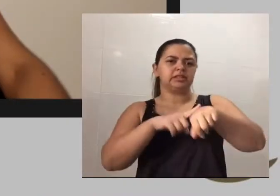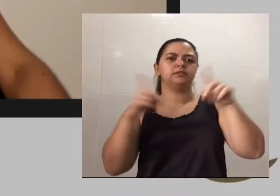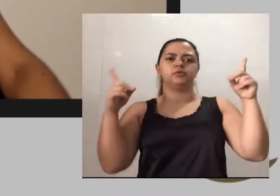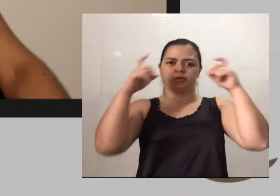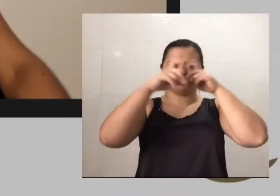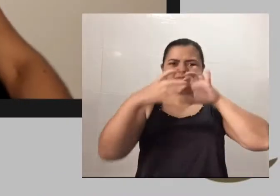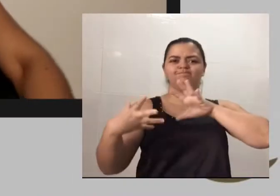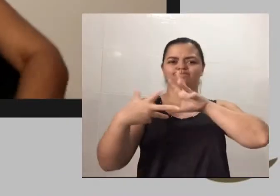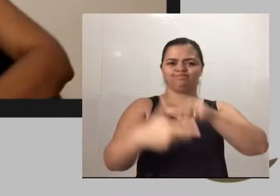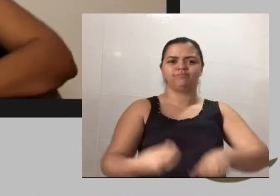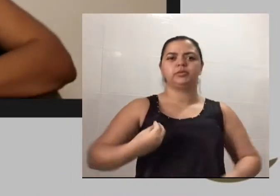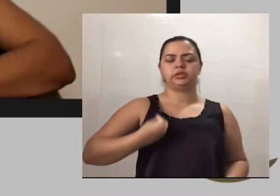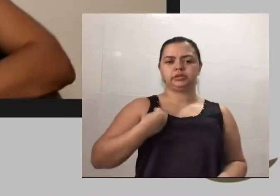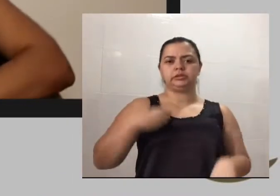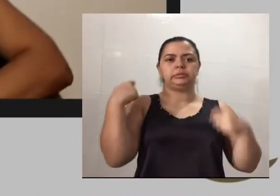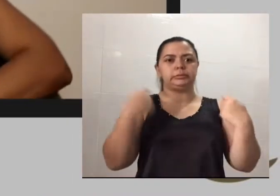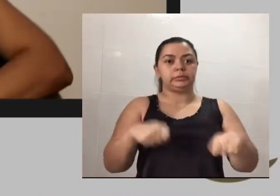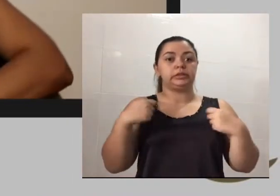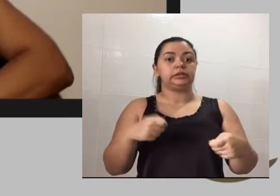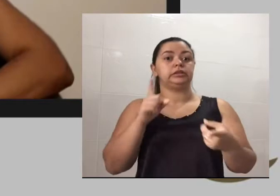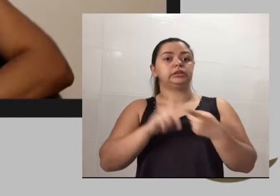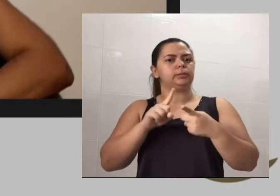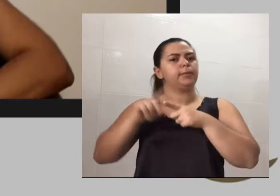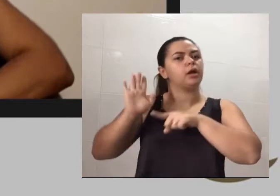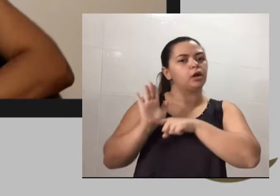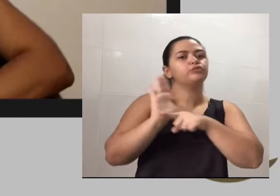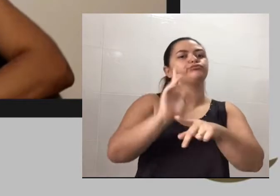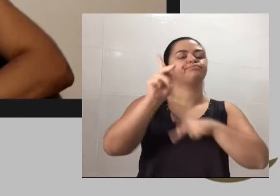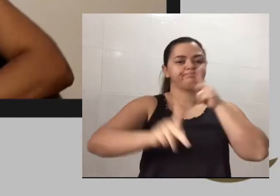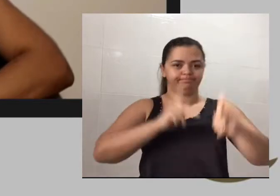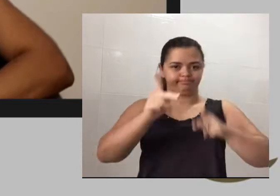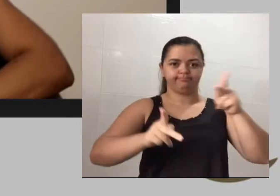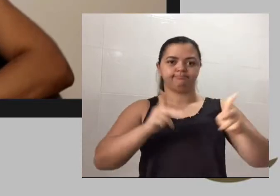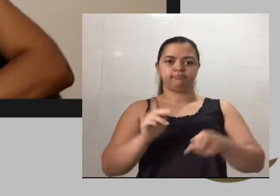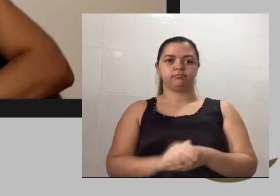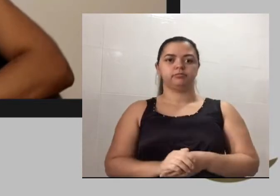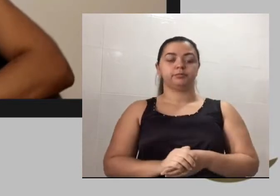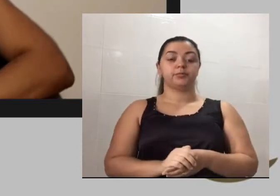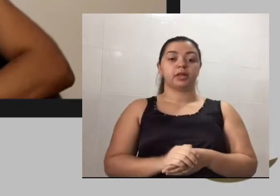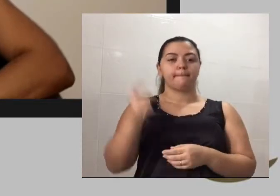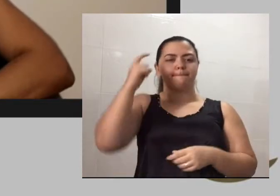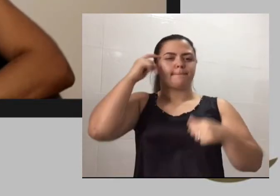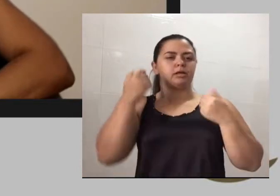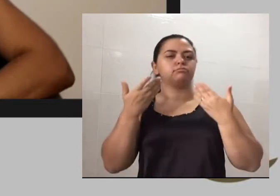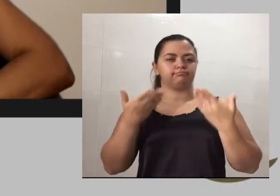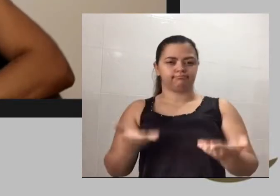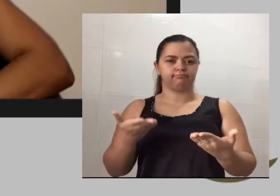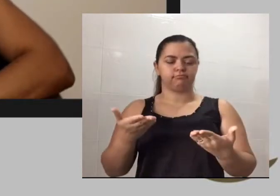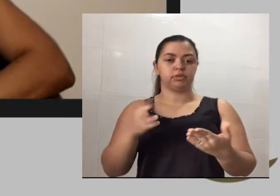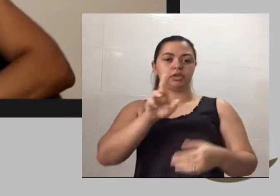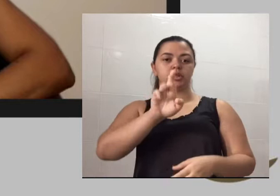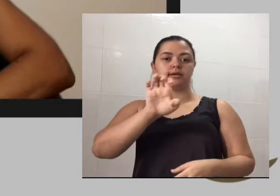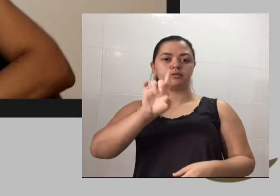mundo atravessa, é preciso também contar com a solidariedade. Pensando nisso, a Rede Impacto,